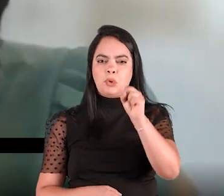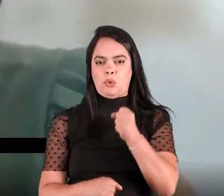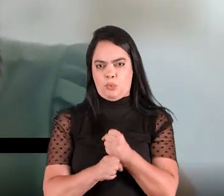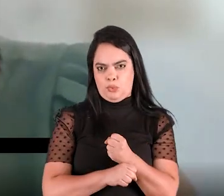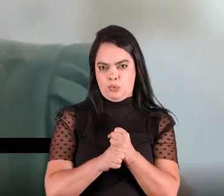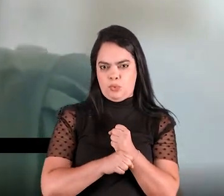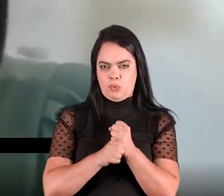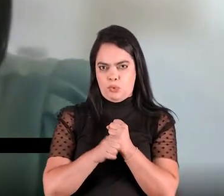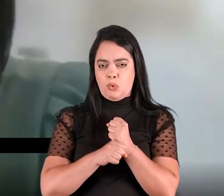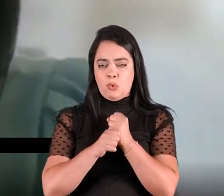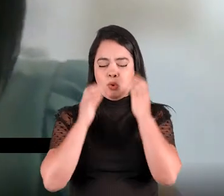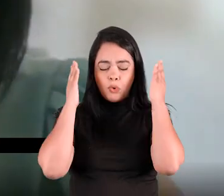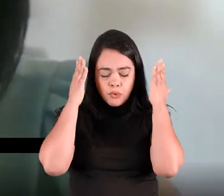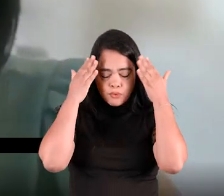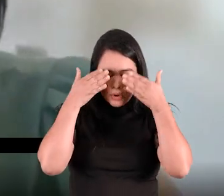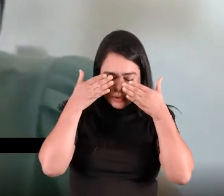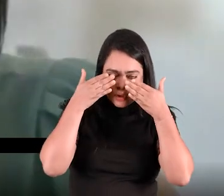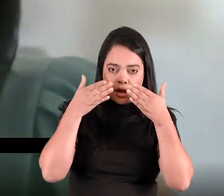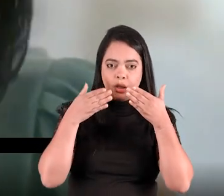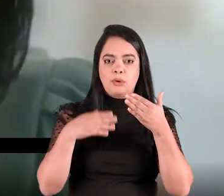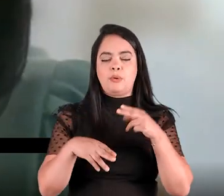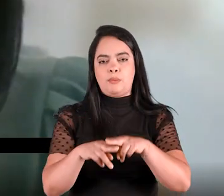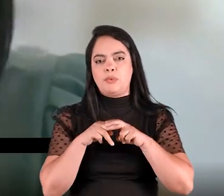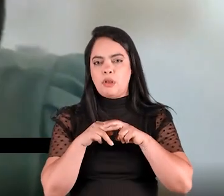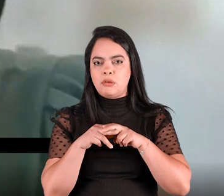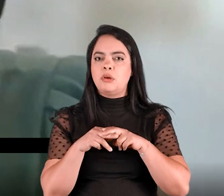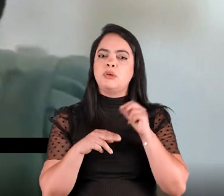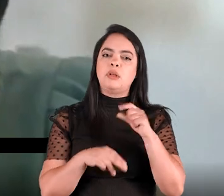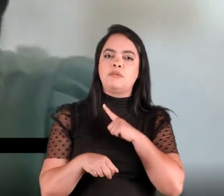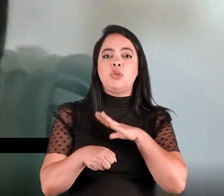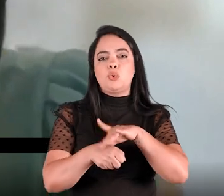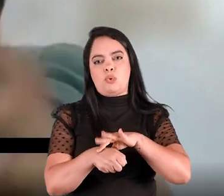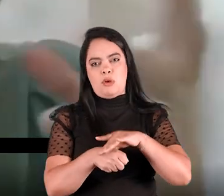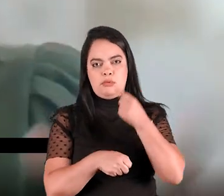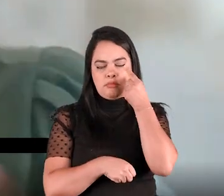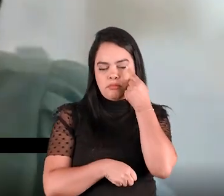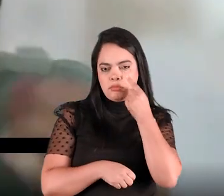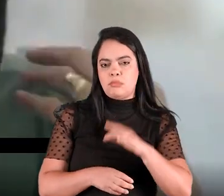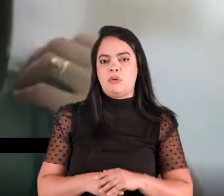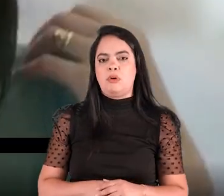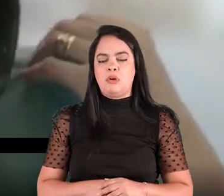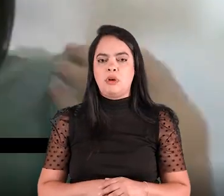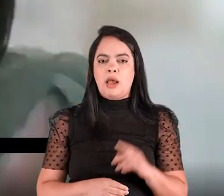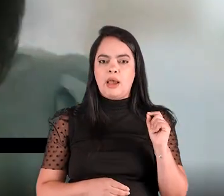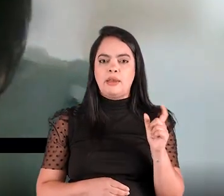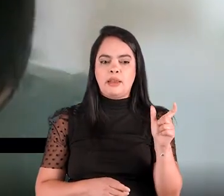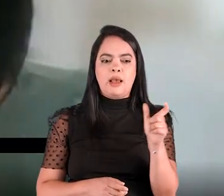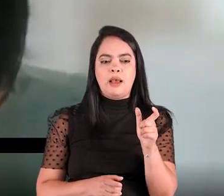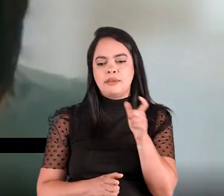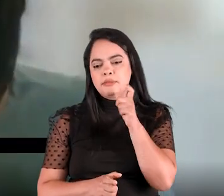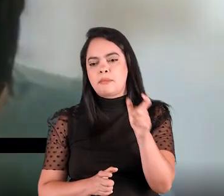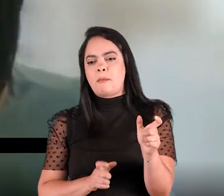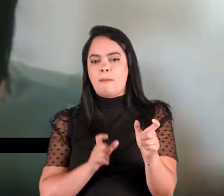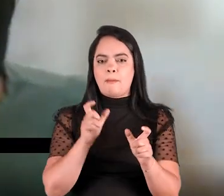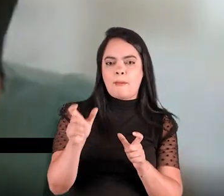8 anos que ele perdeu a visão por retinose pigmentar. E aí, esses termos, essas expressões e essas